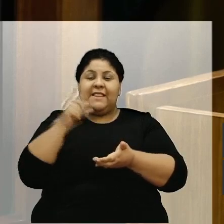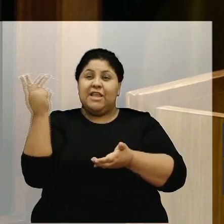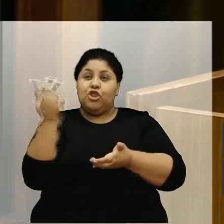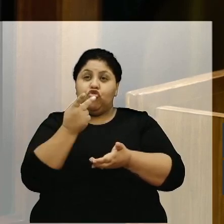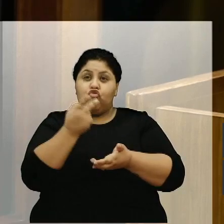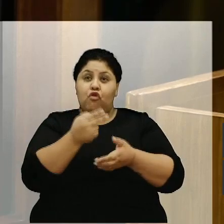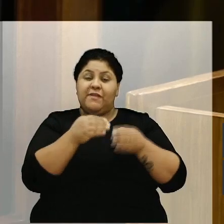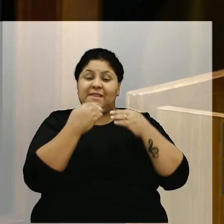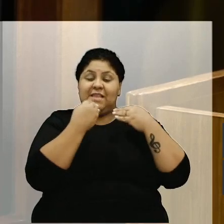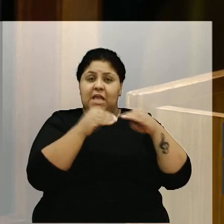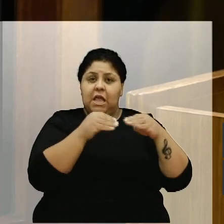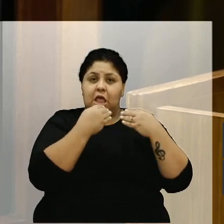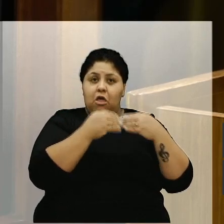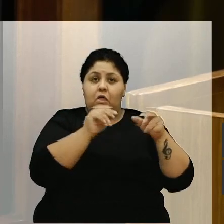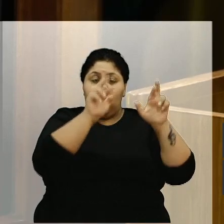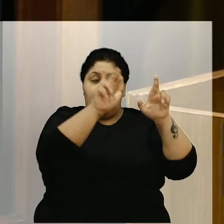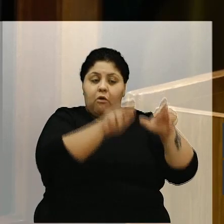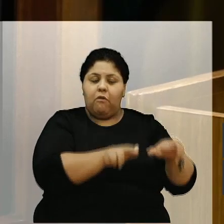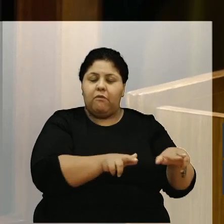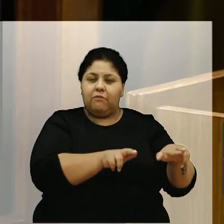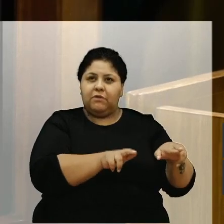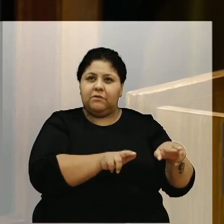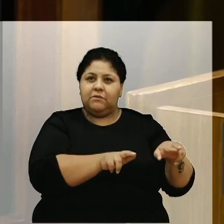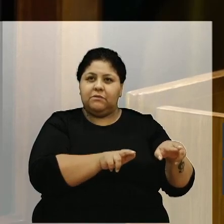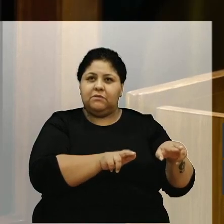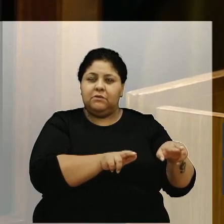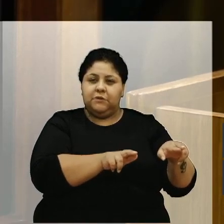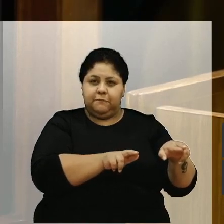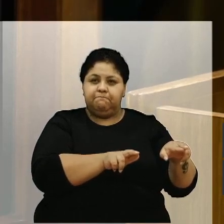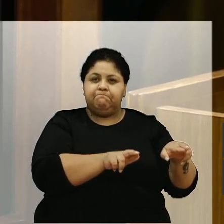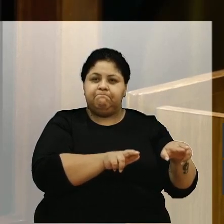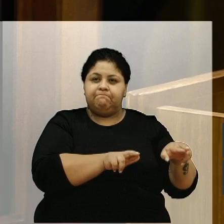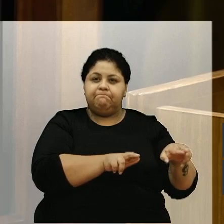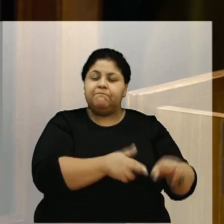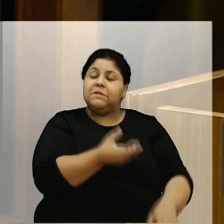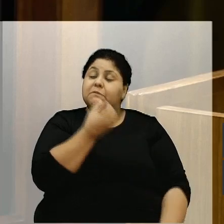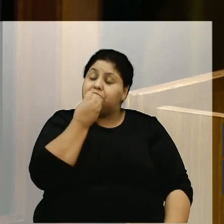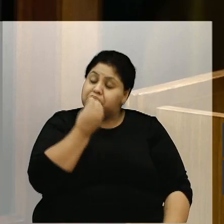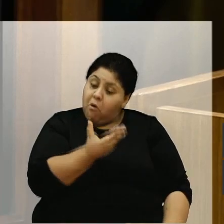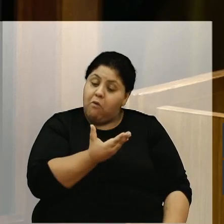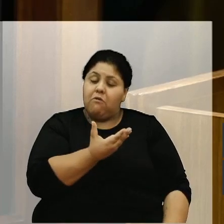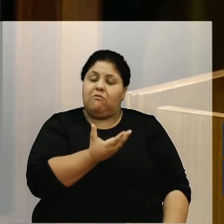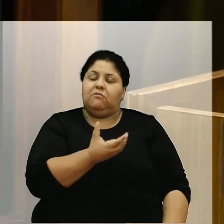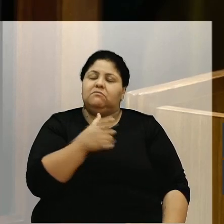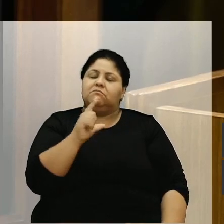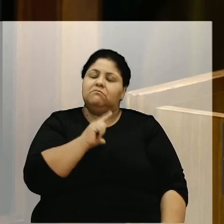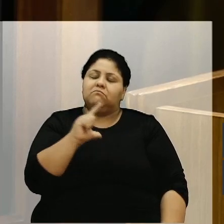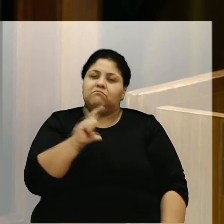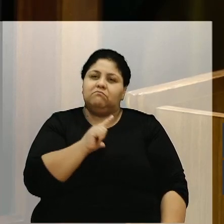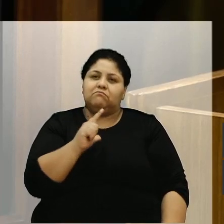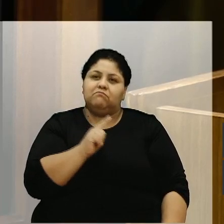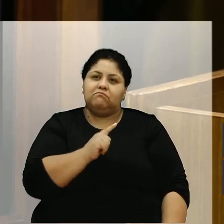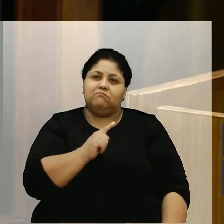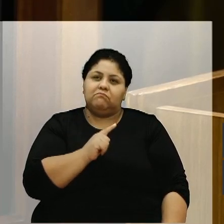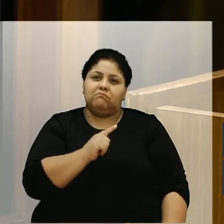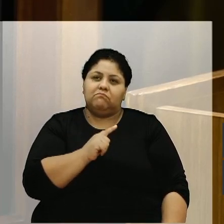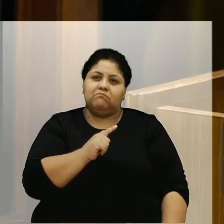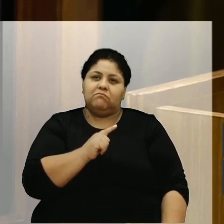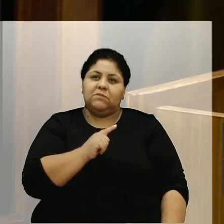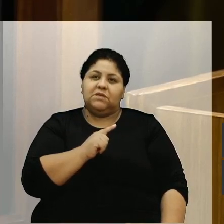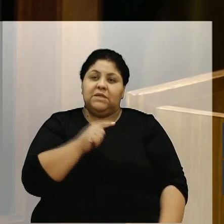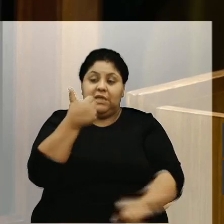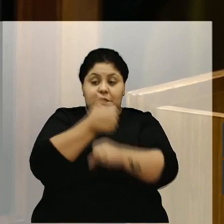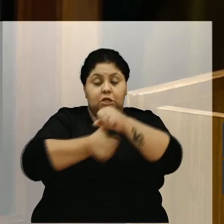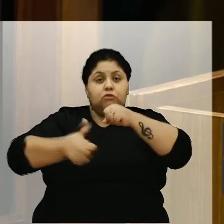caminhões ali na região do bairro Serrano. Que bom, né, que estamos fazendo essa